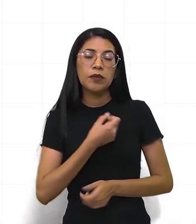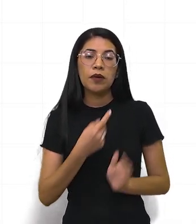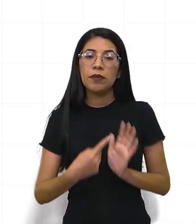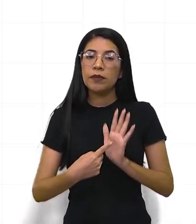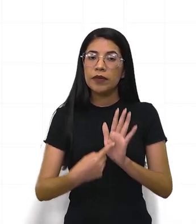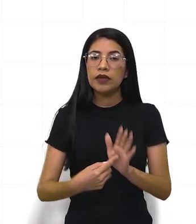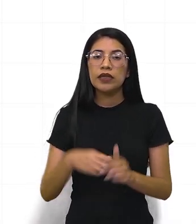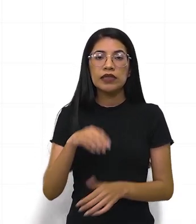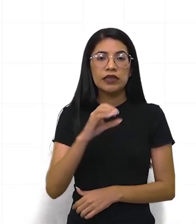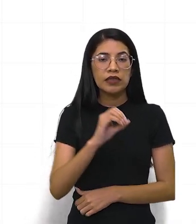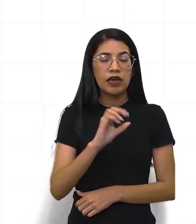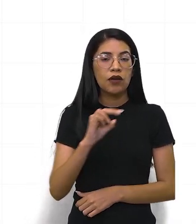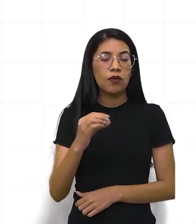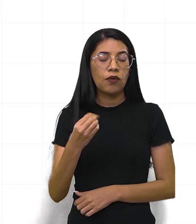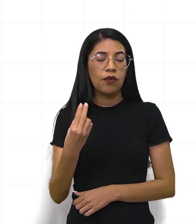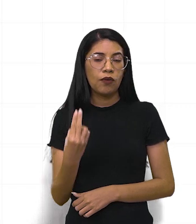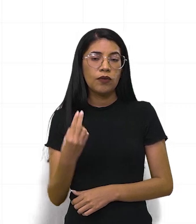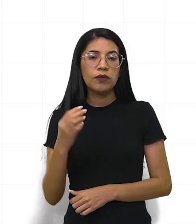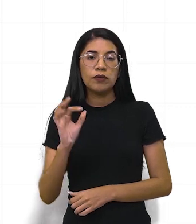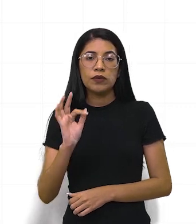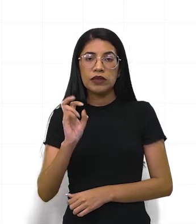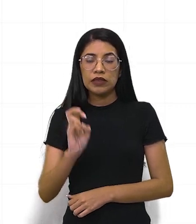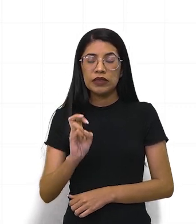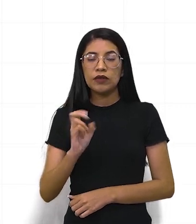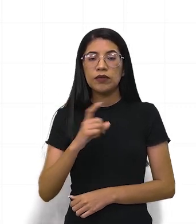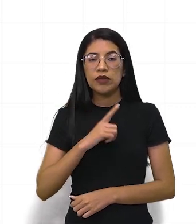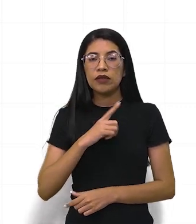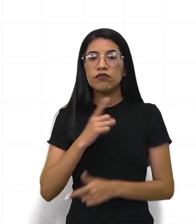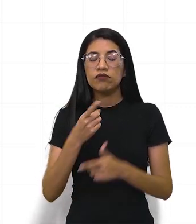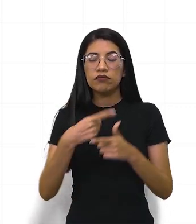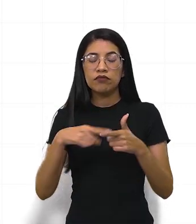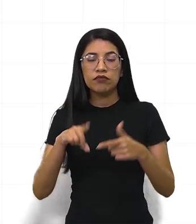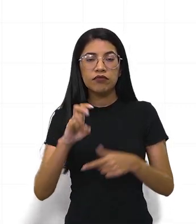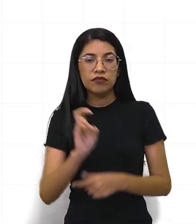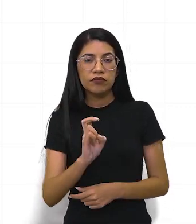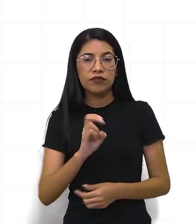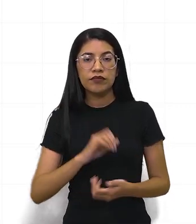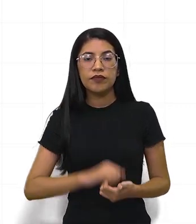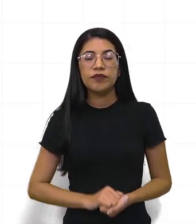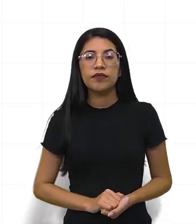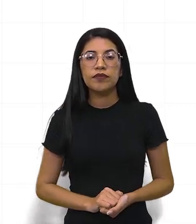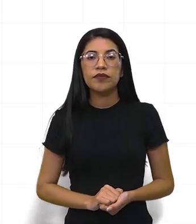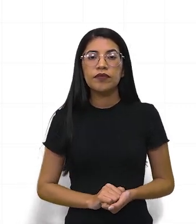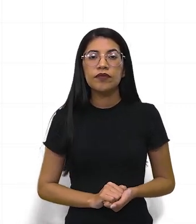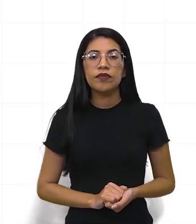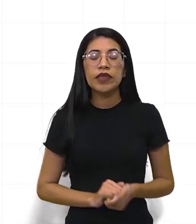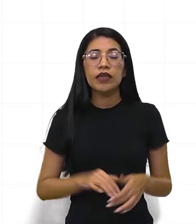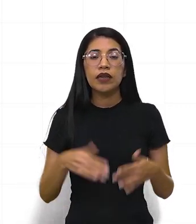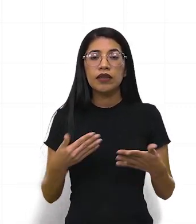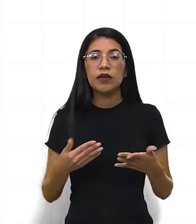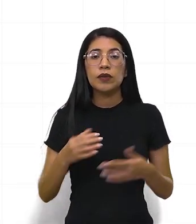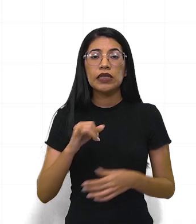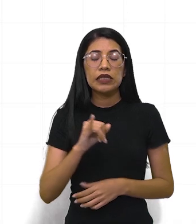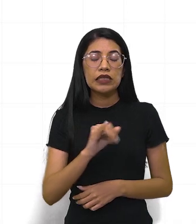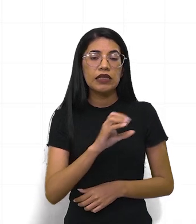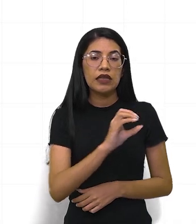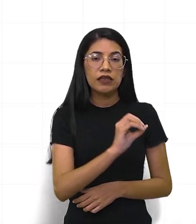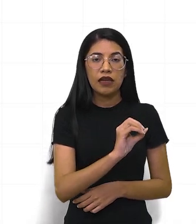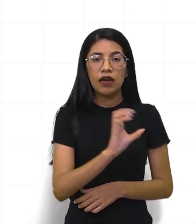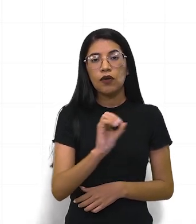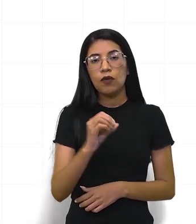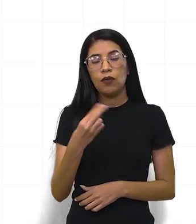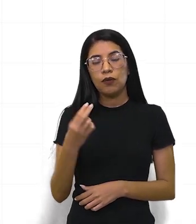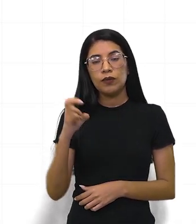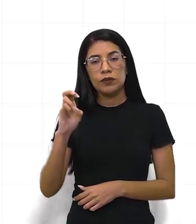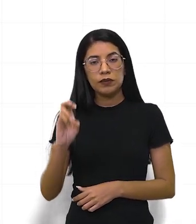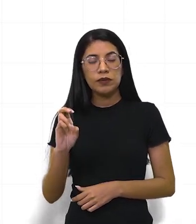5 no algarismo das unidades possuem o 5 como divisor. Ou seja, se o número terminar em 0 ou em 5,